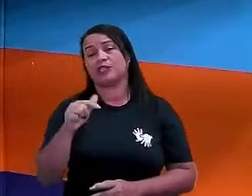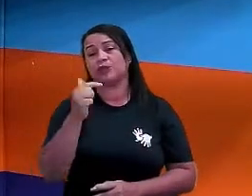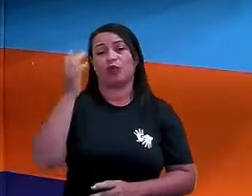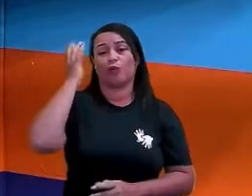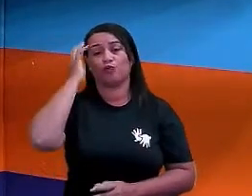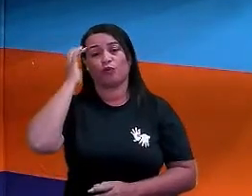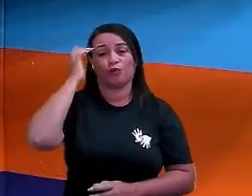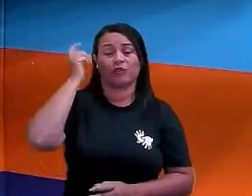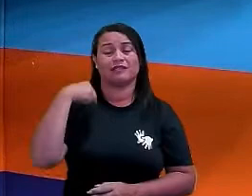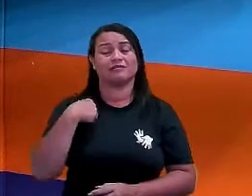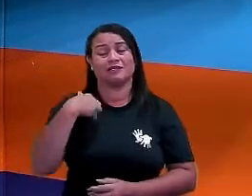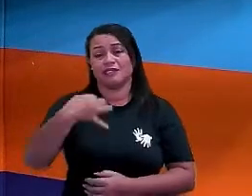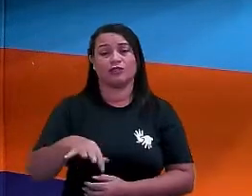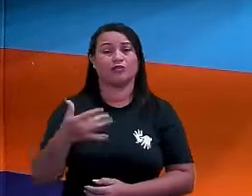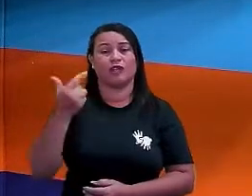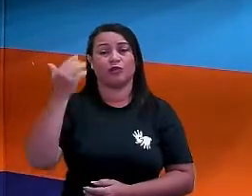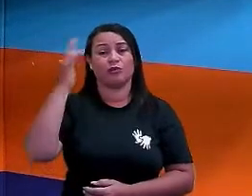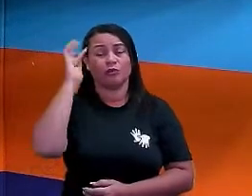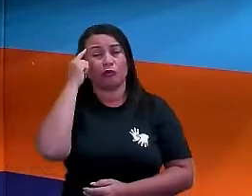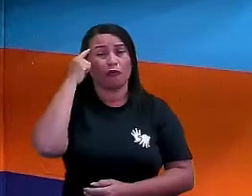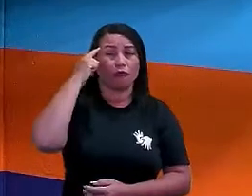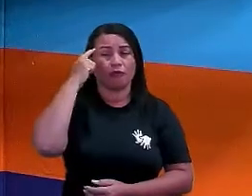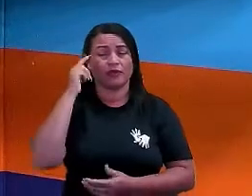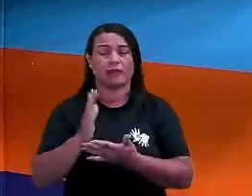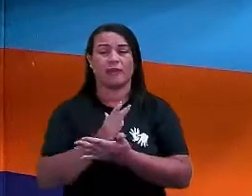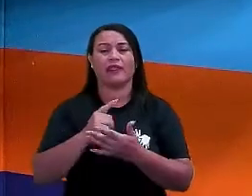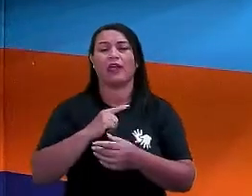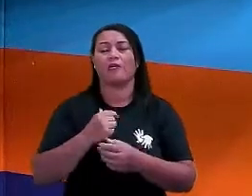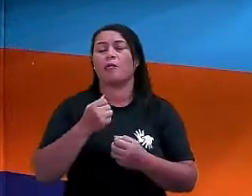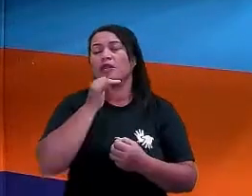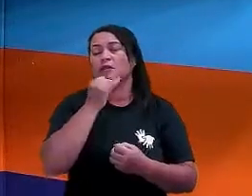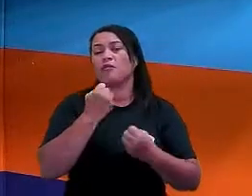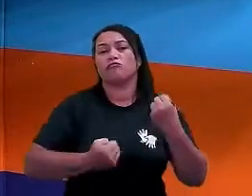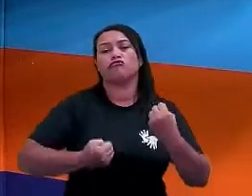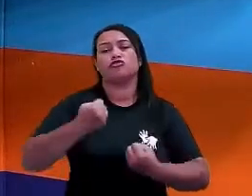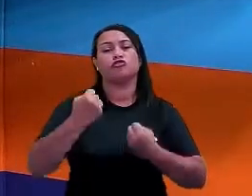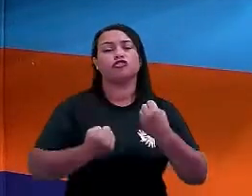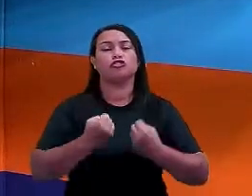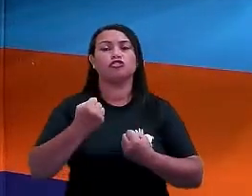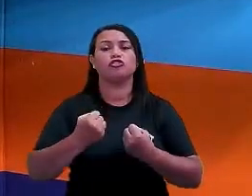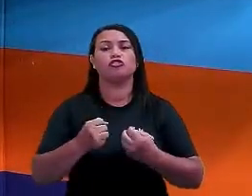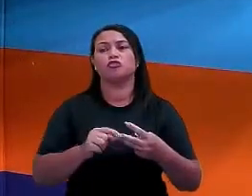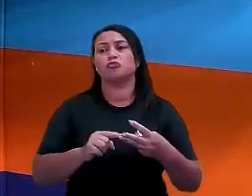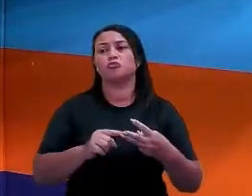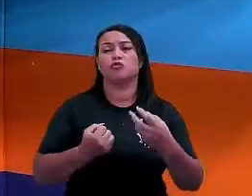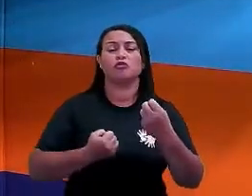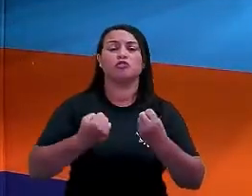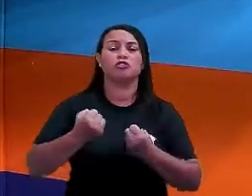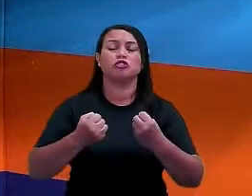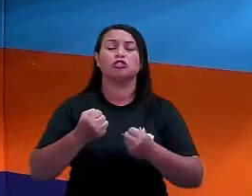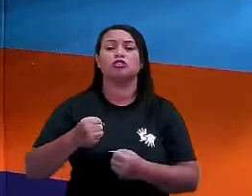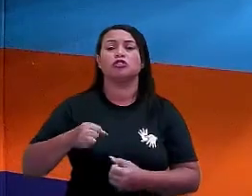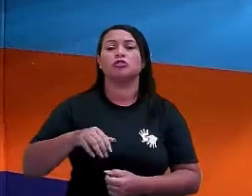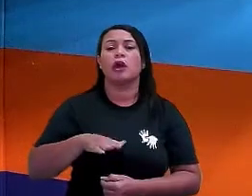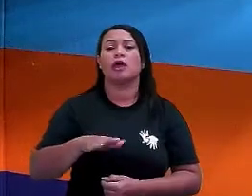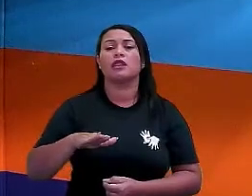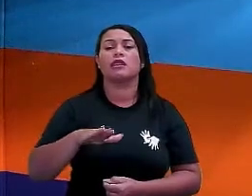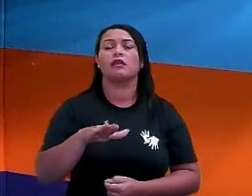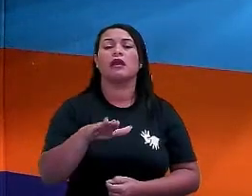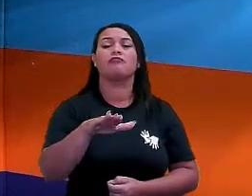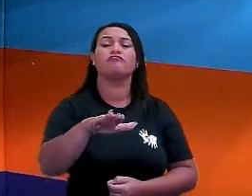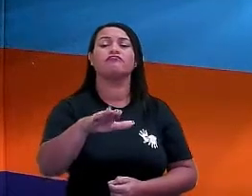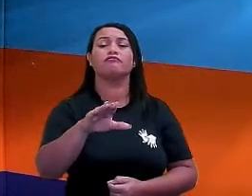digo assim, que nós vamos dirigir até Búzios, não sei, de repente, né, chega lá, eu posso pegar o carro e